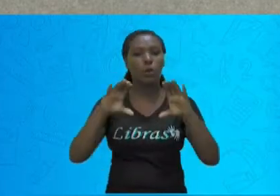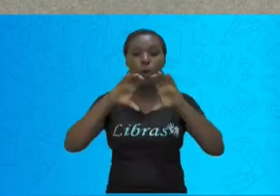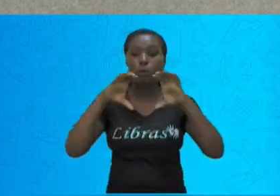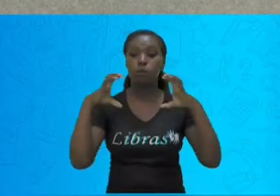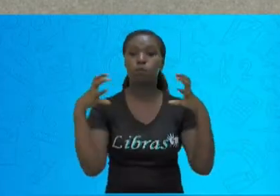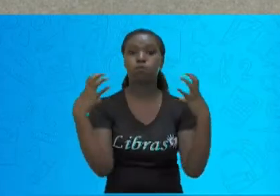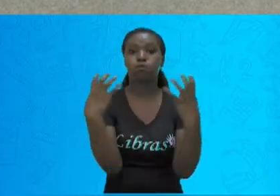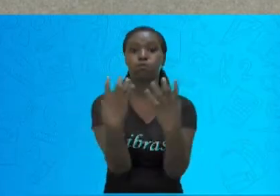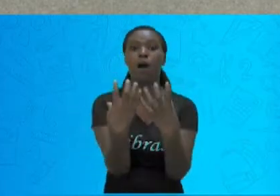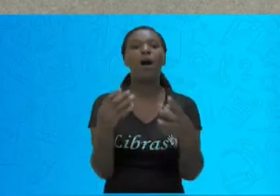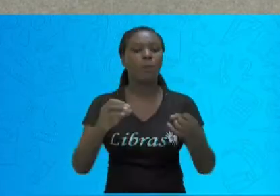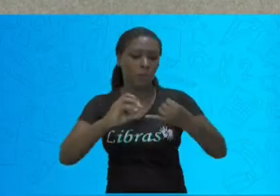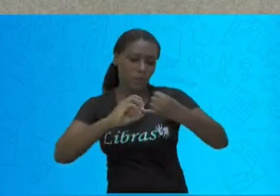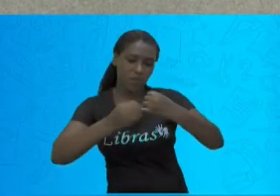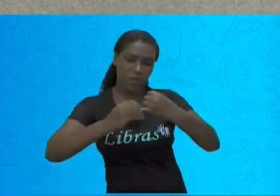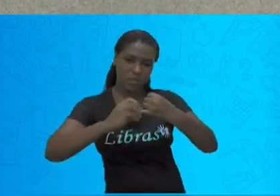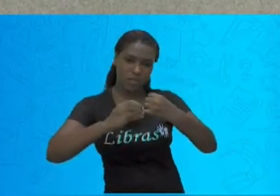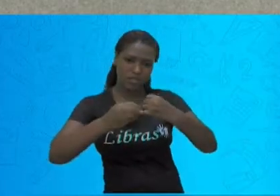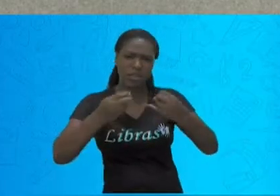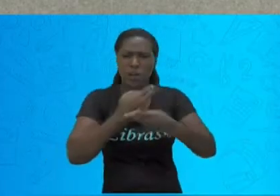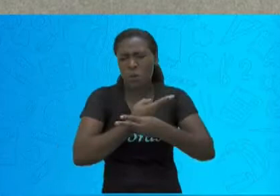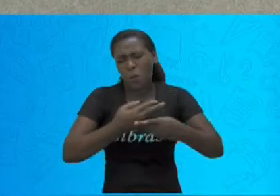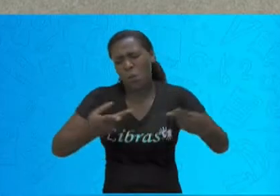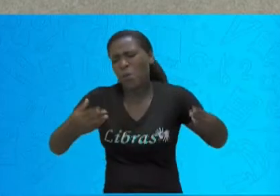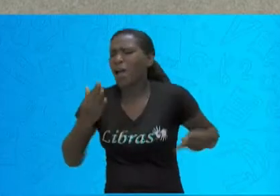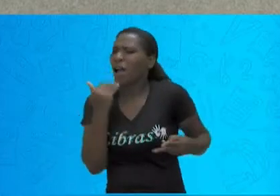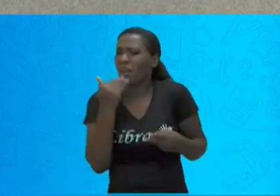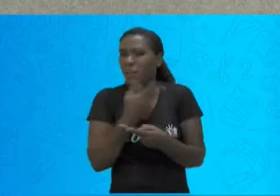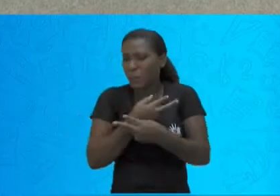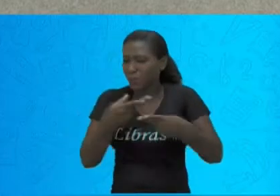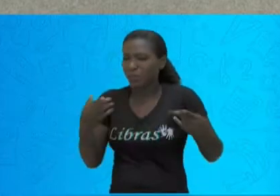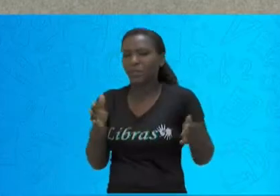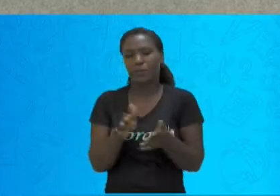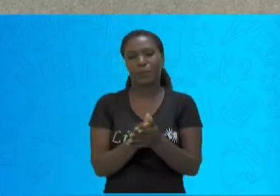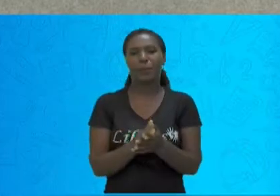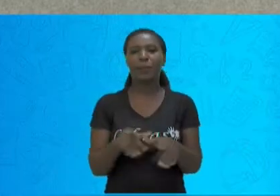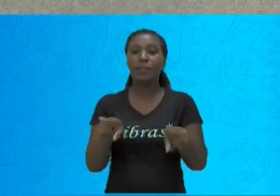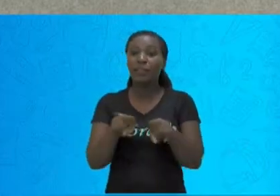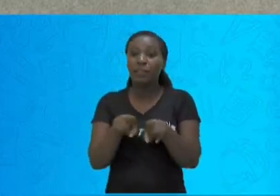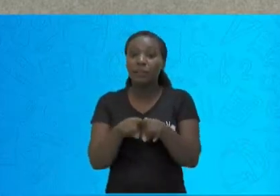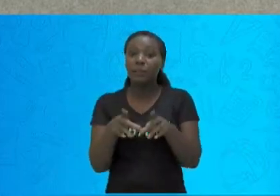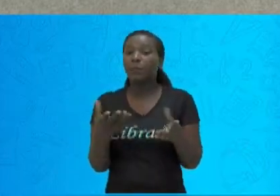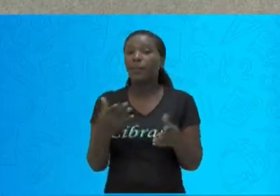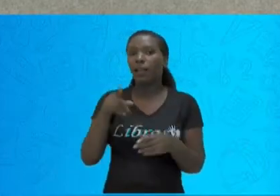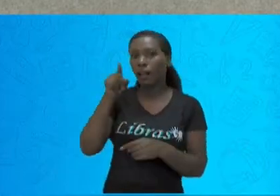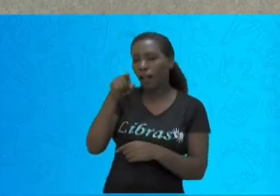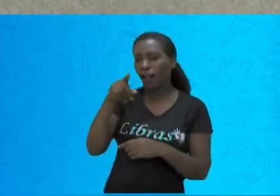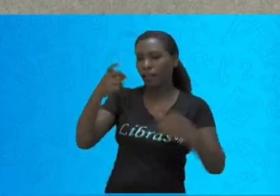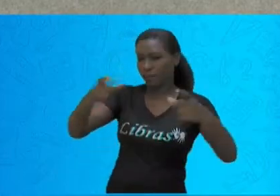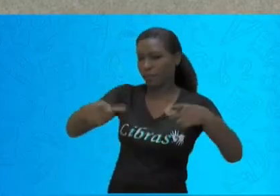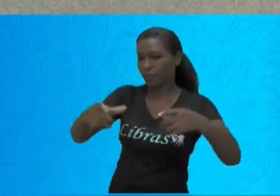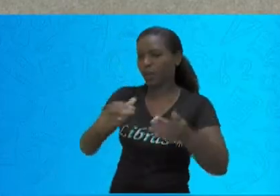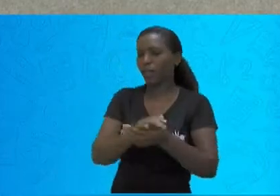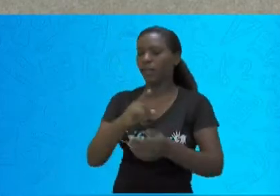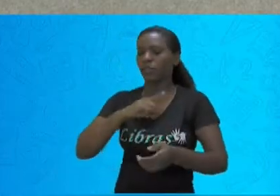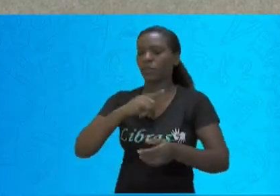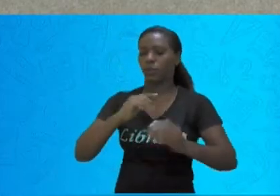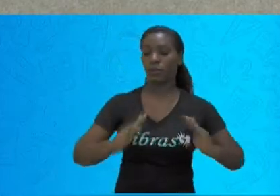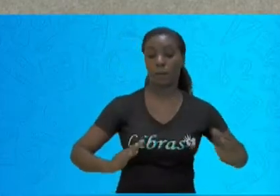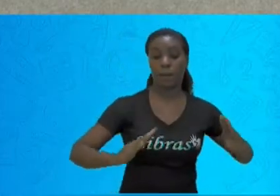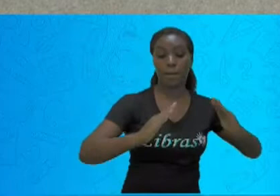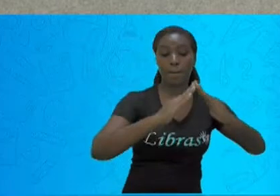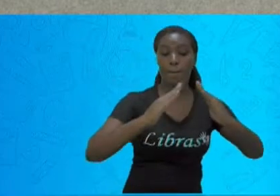Oaxaca, no Monte Alban, tinham pirâmides, templos, túmulos e trabalhos,